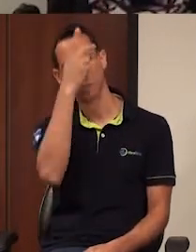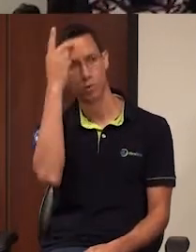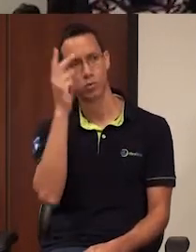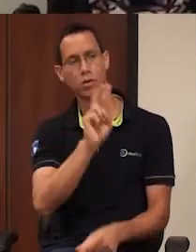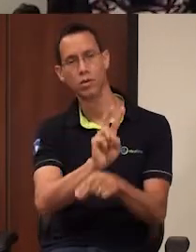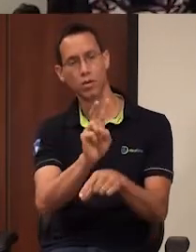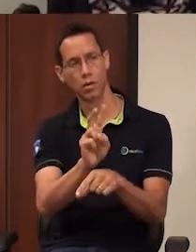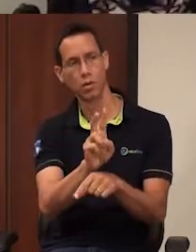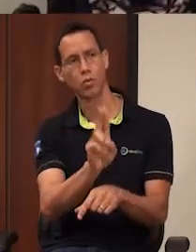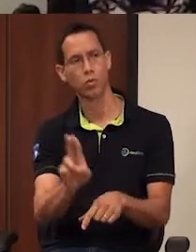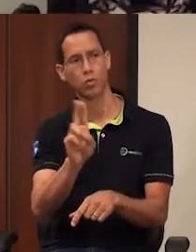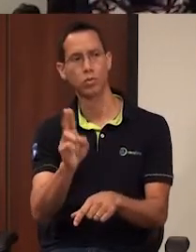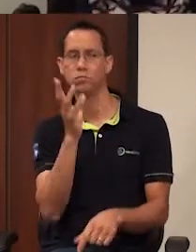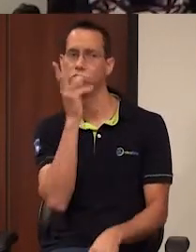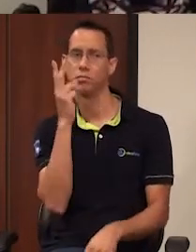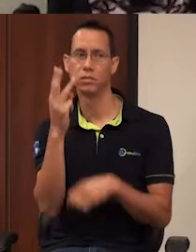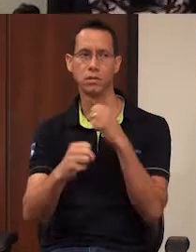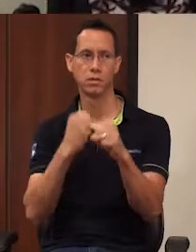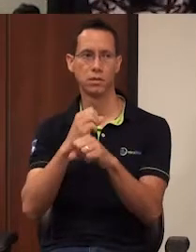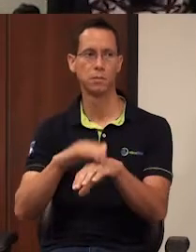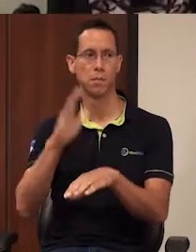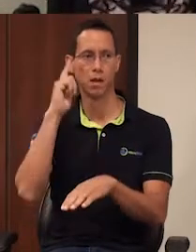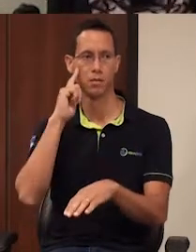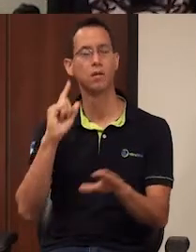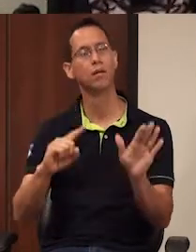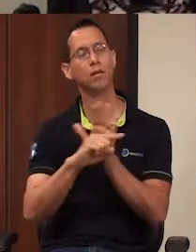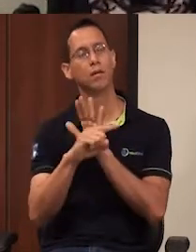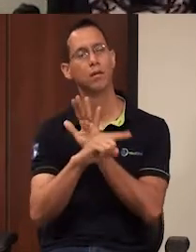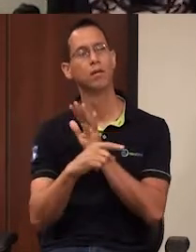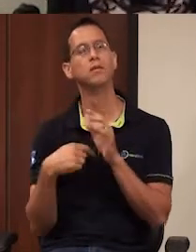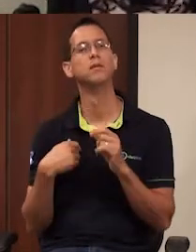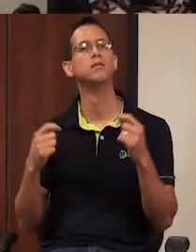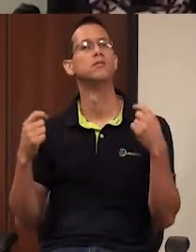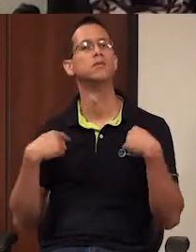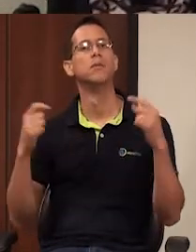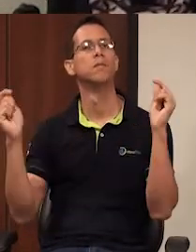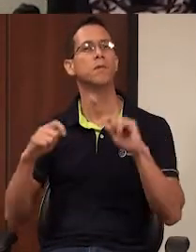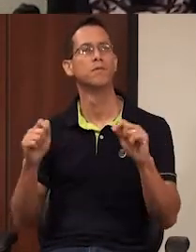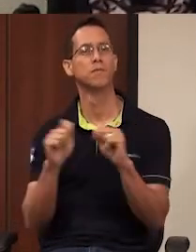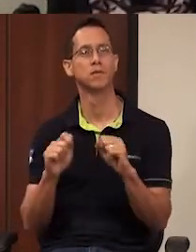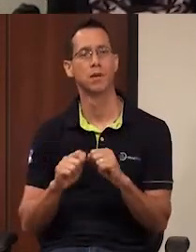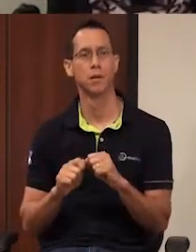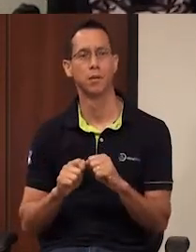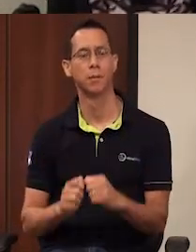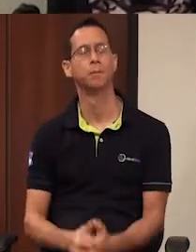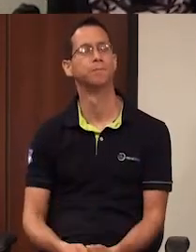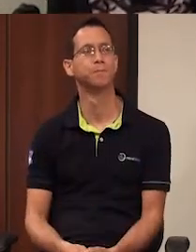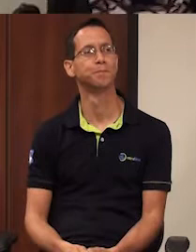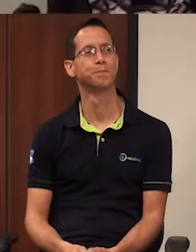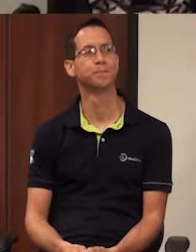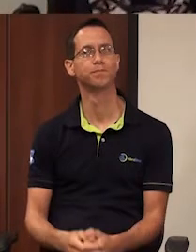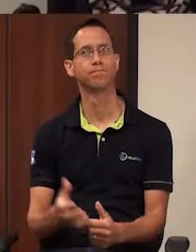outro. Então, eu gostaria de perguntar a vocês o que a gente pode fazer para que isso